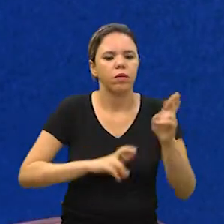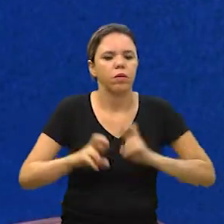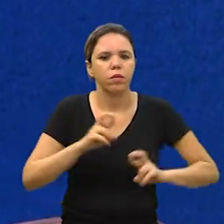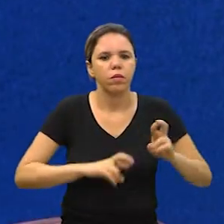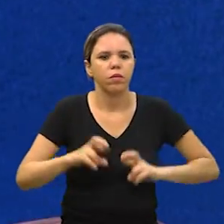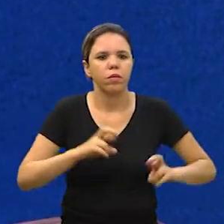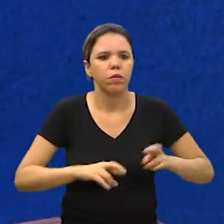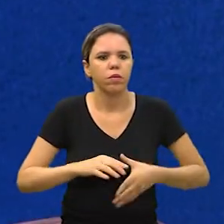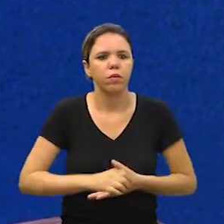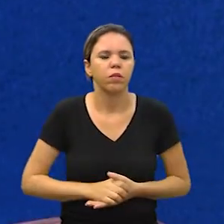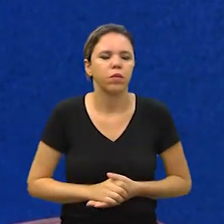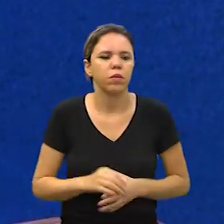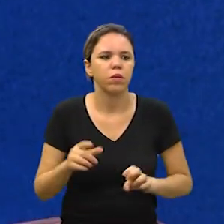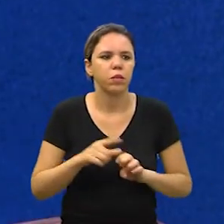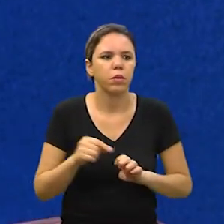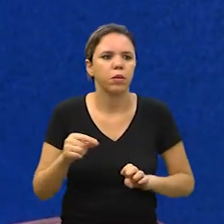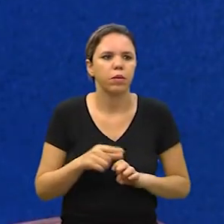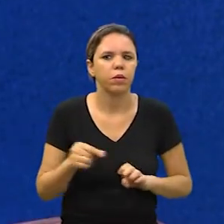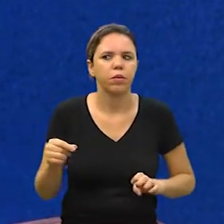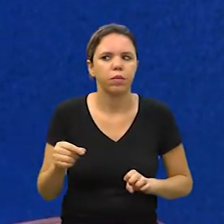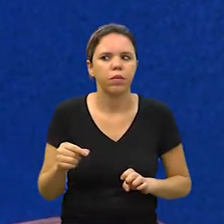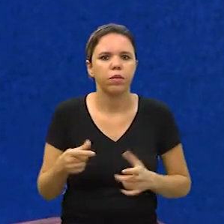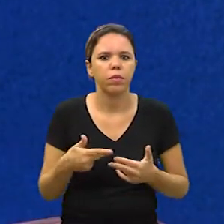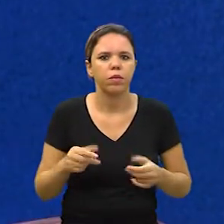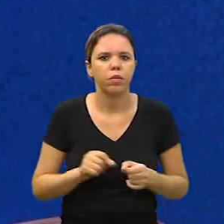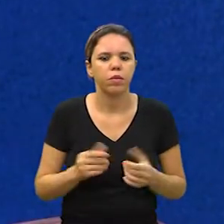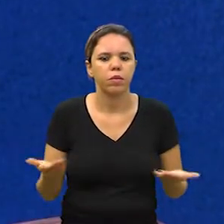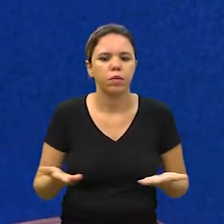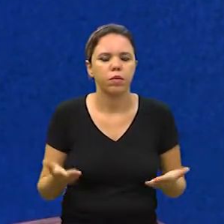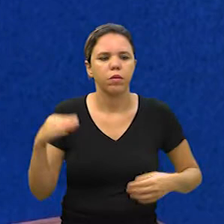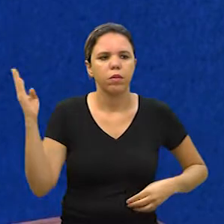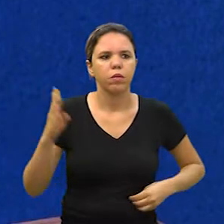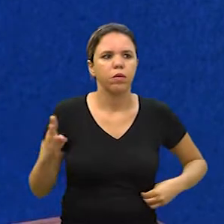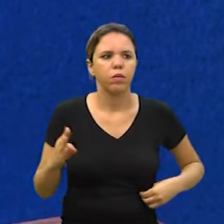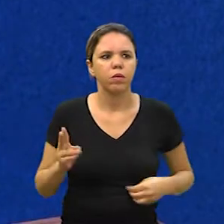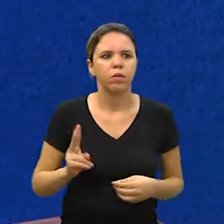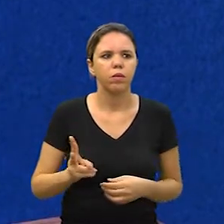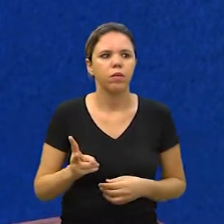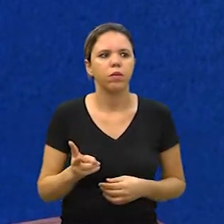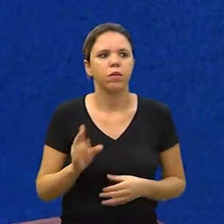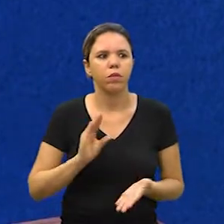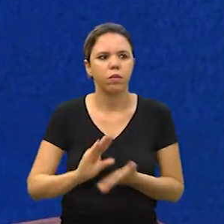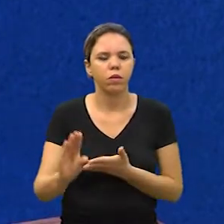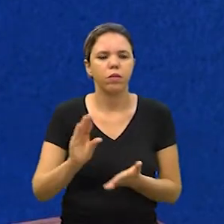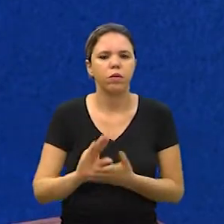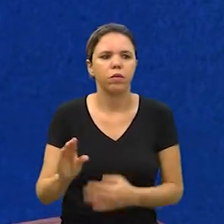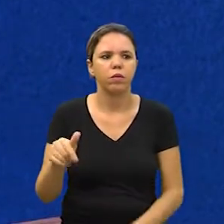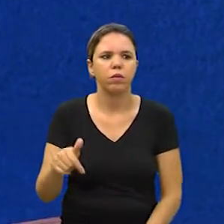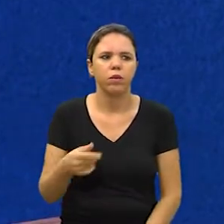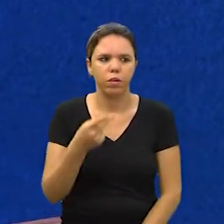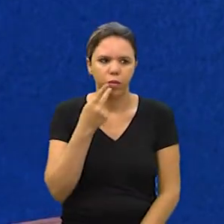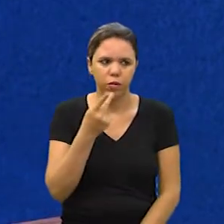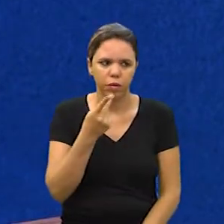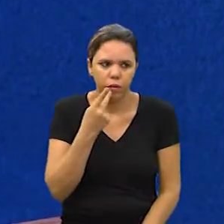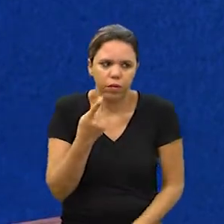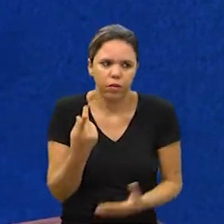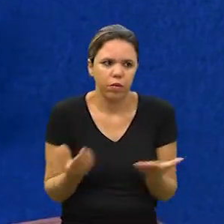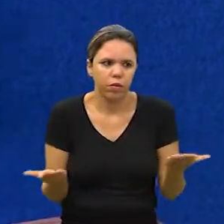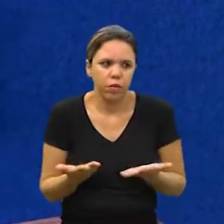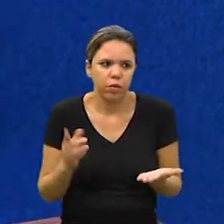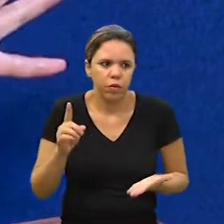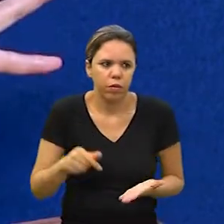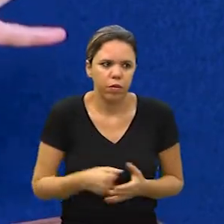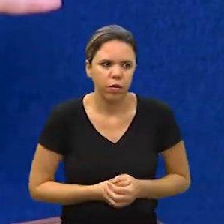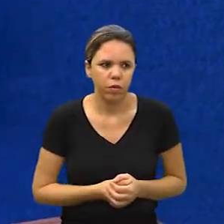você analisa, como empreendedor, a situação atual do Brasil? Mantém os investimentos aqui? Fala um pouquinho de